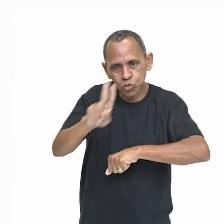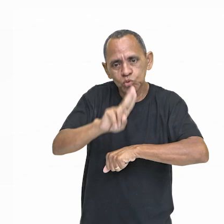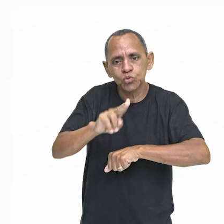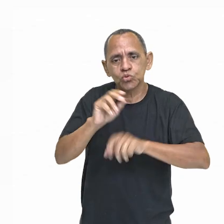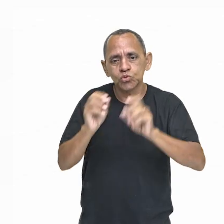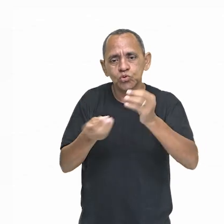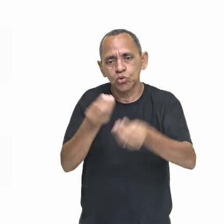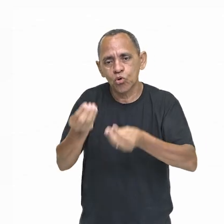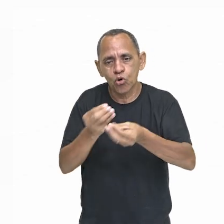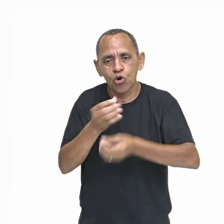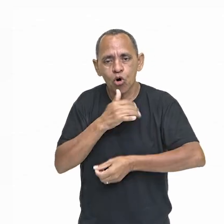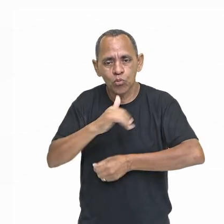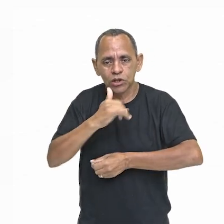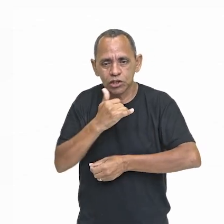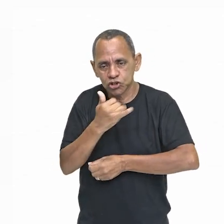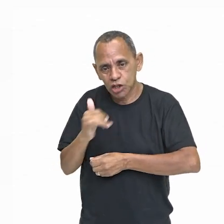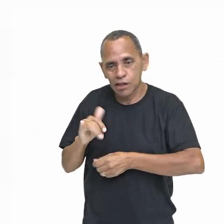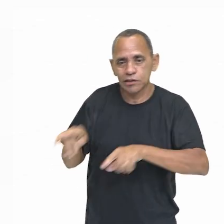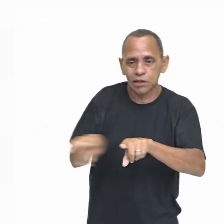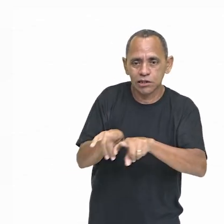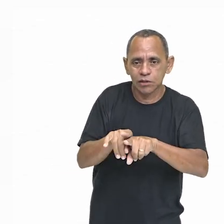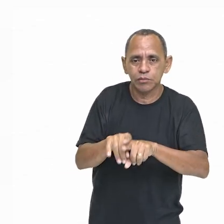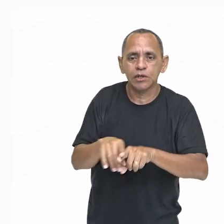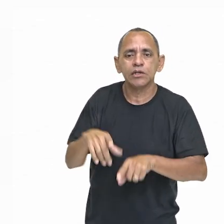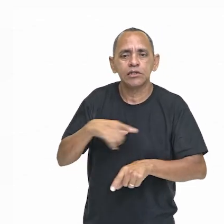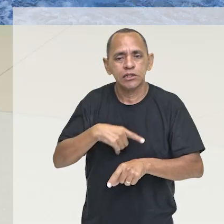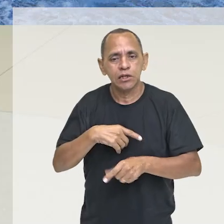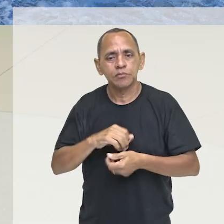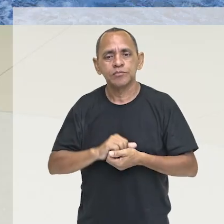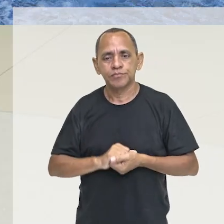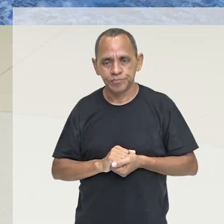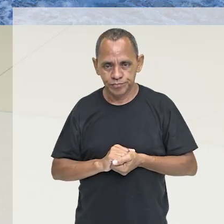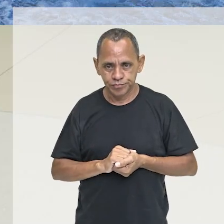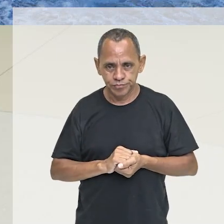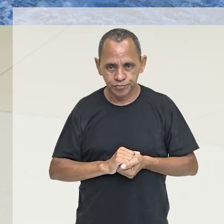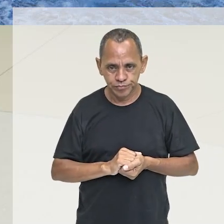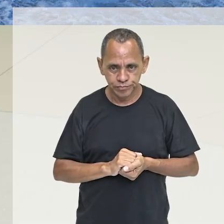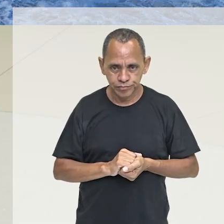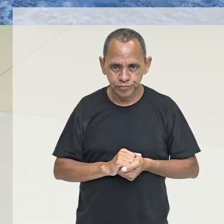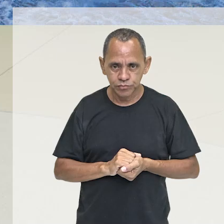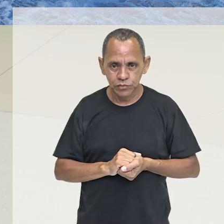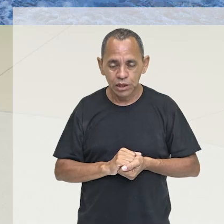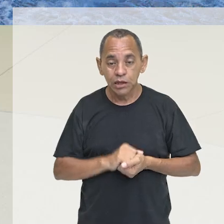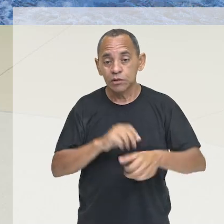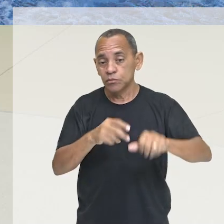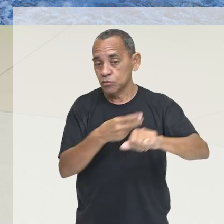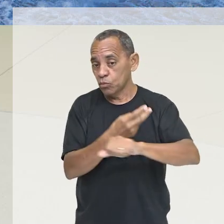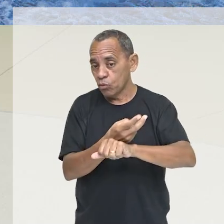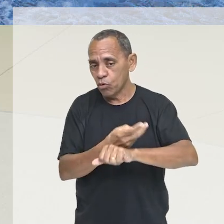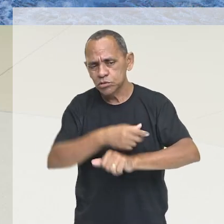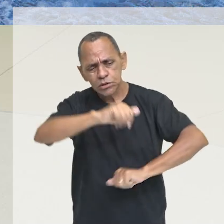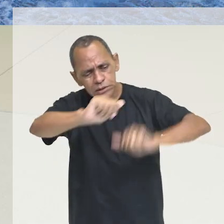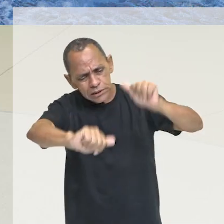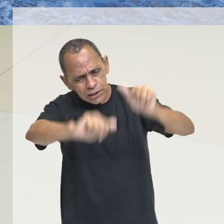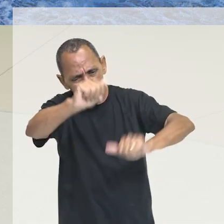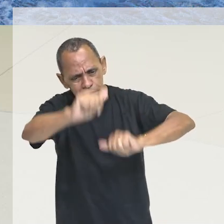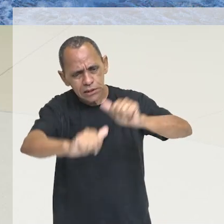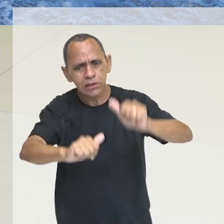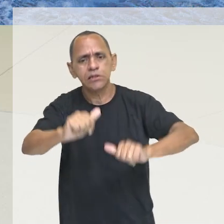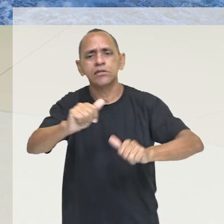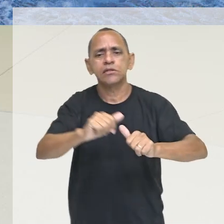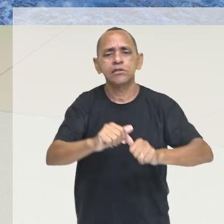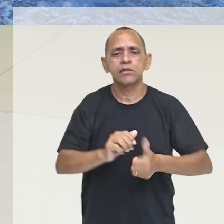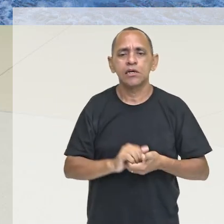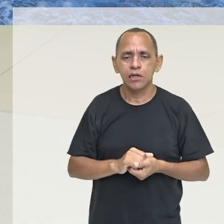elétrica. Nós temos aí nesse esquema. E agora sim, depois que eu analisei o esquema, eu tenho agora